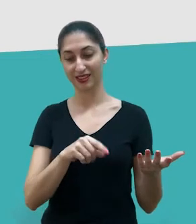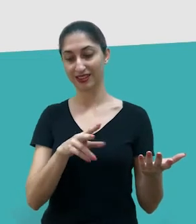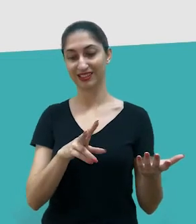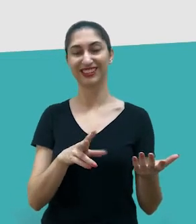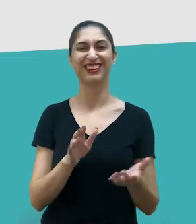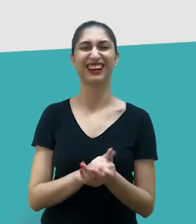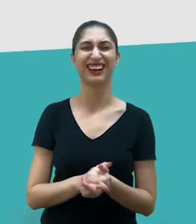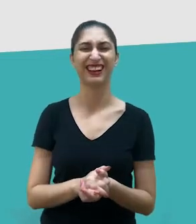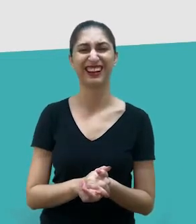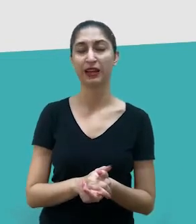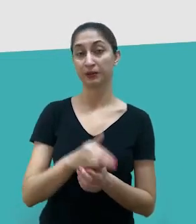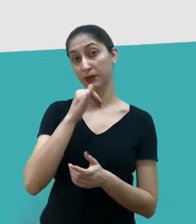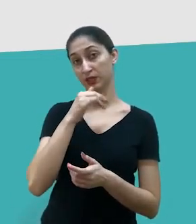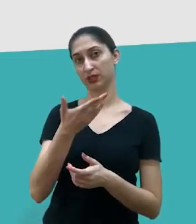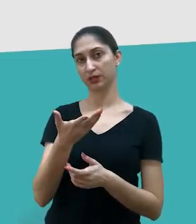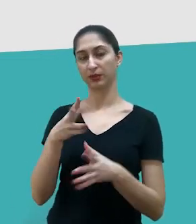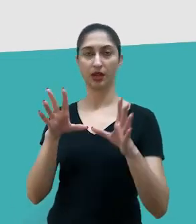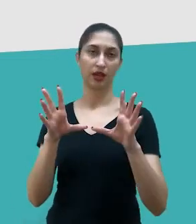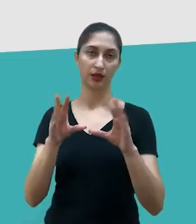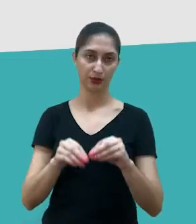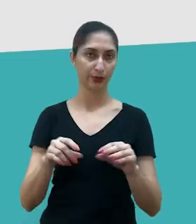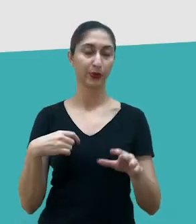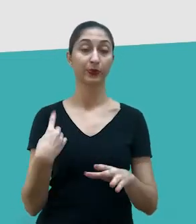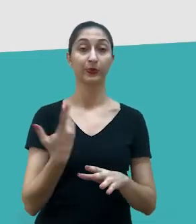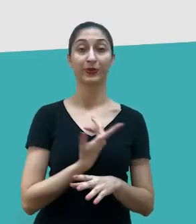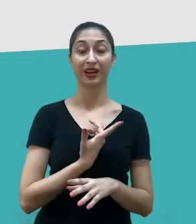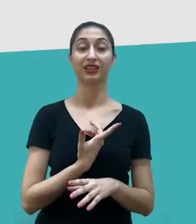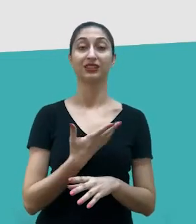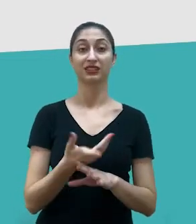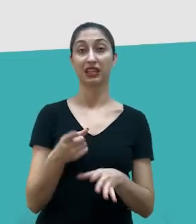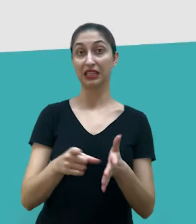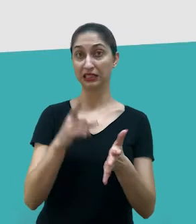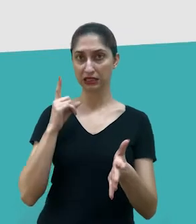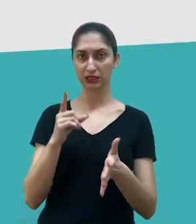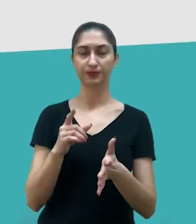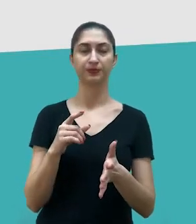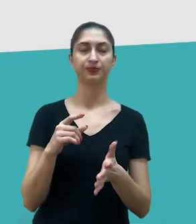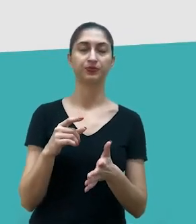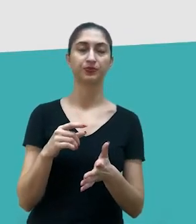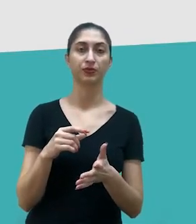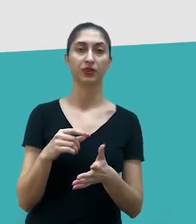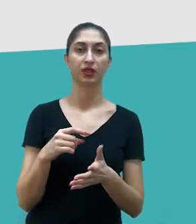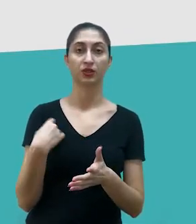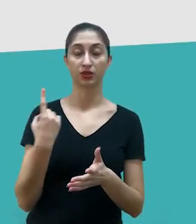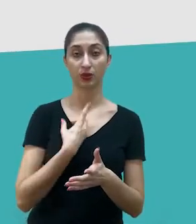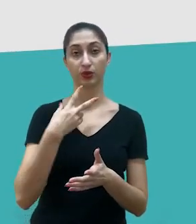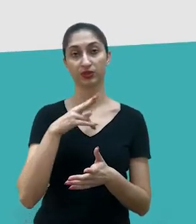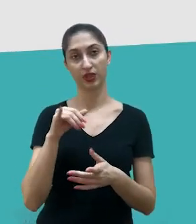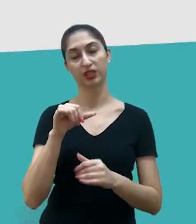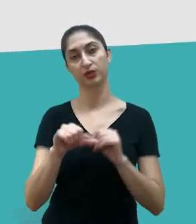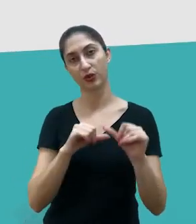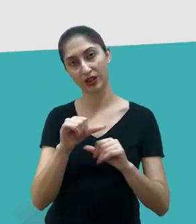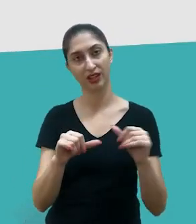demais, né? Então, aí resumiram a nossa existência. Mas, antes disso, a gente vai trocar de estilo.